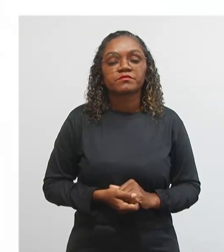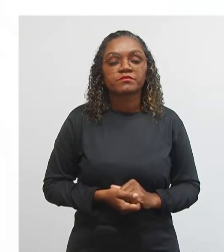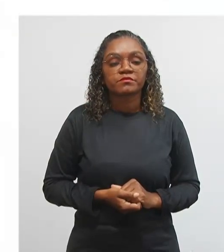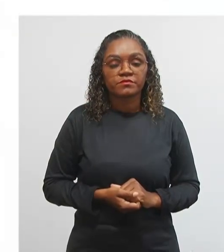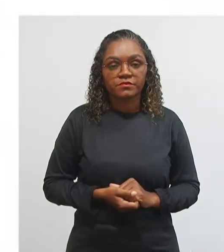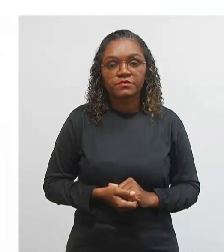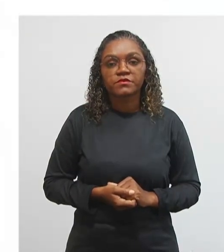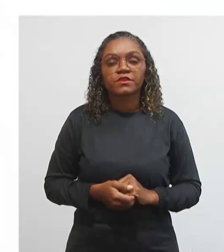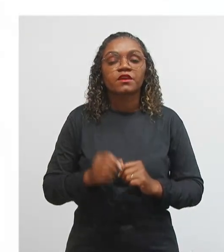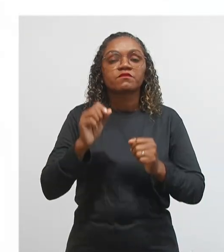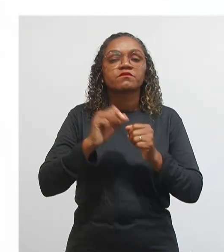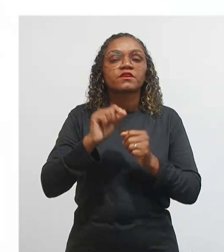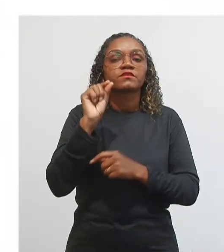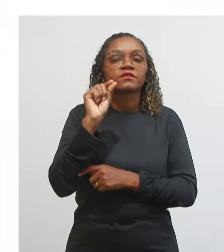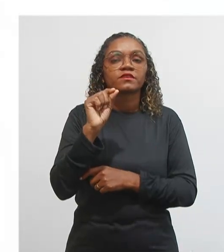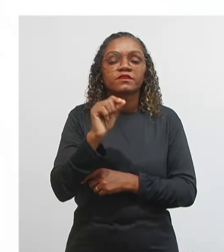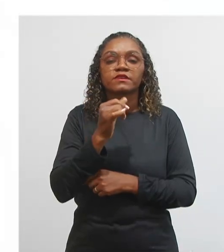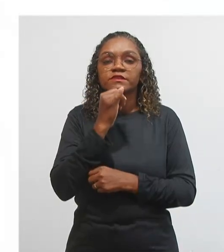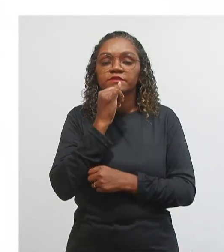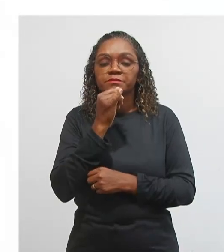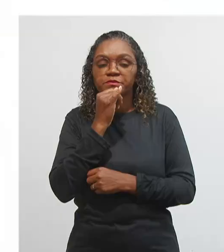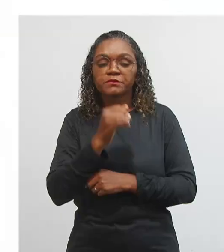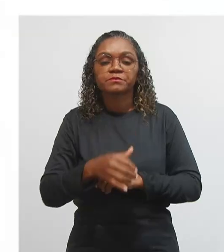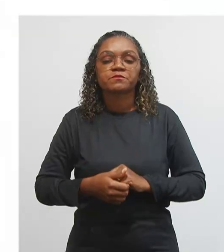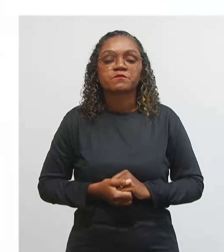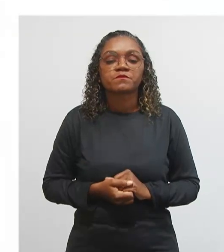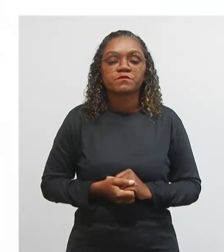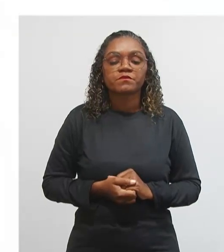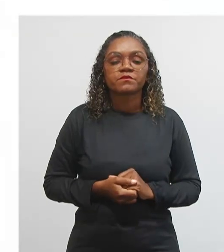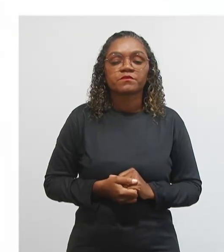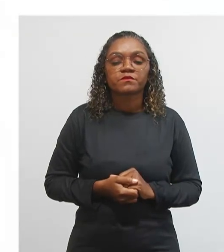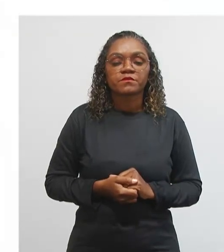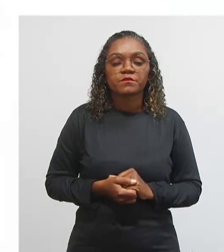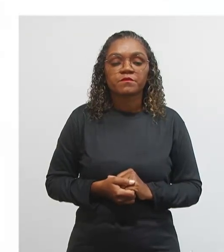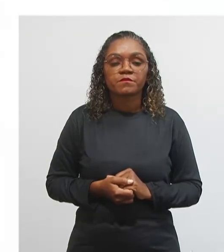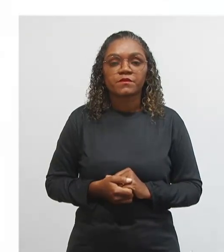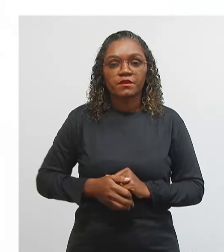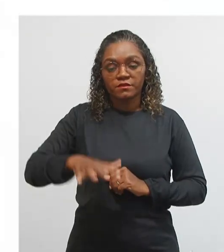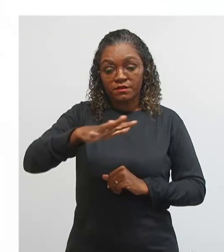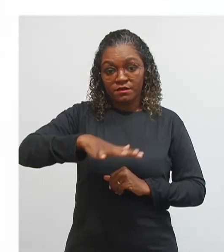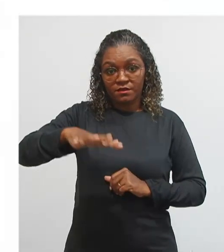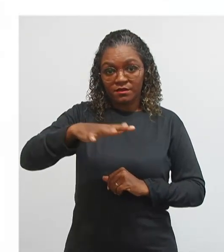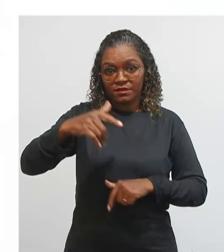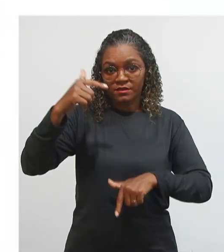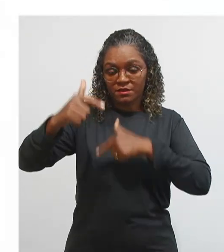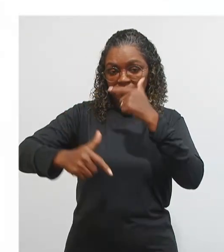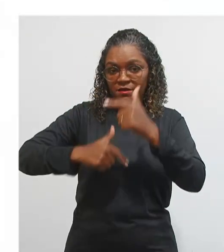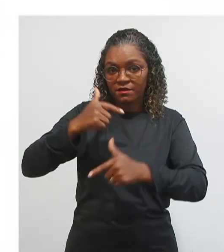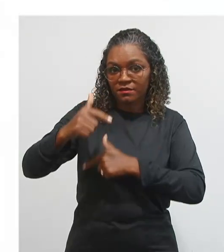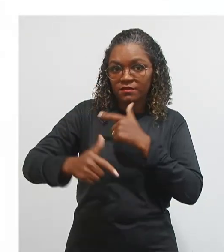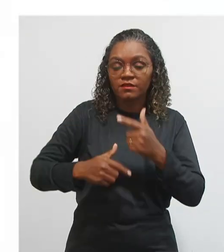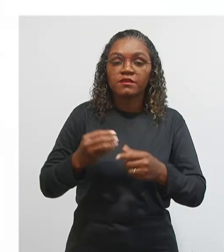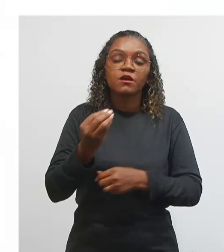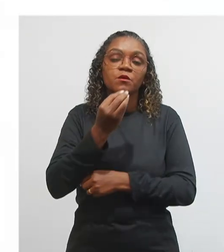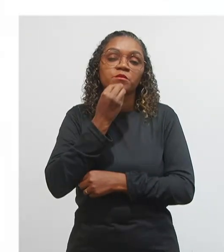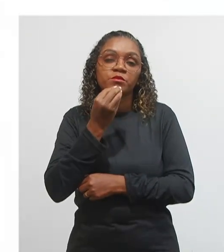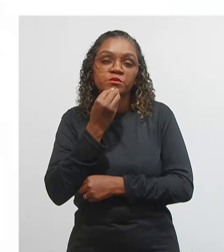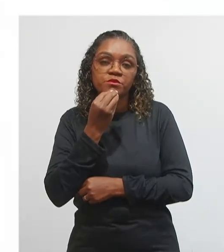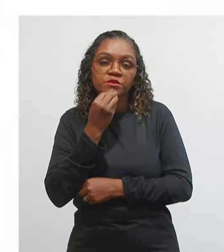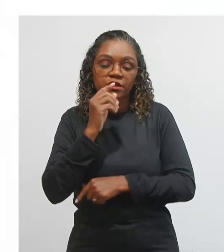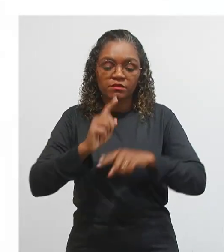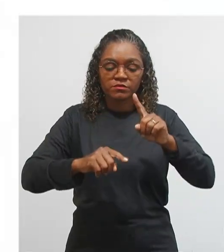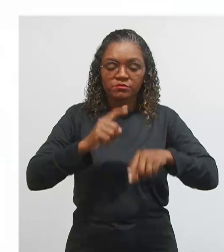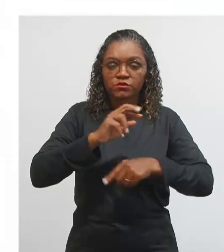Ela exerce influência nunca antes observada no mundo dos negócios, né? Criando oportunidades para novos